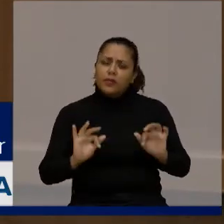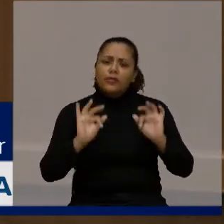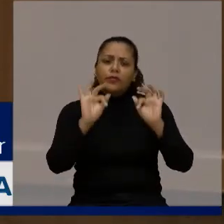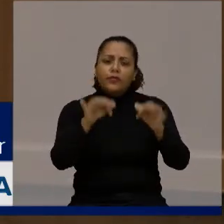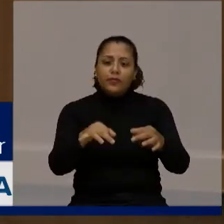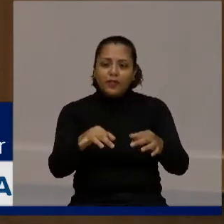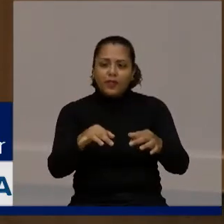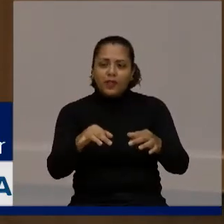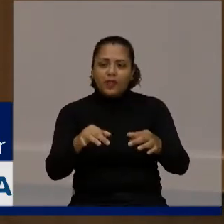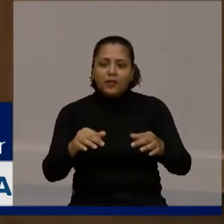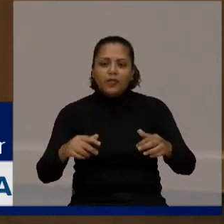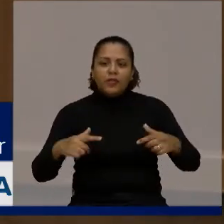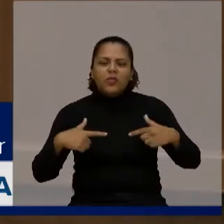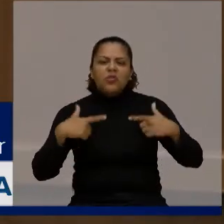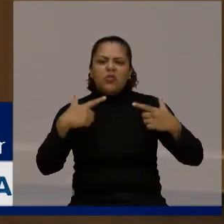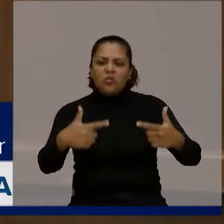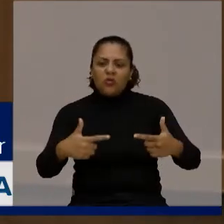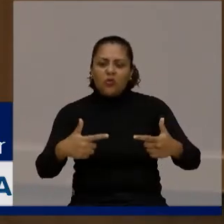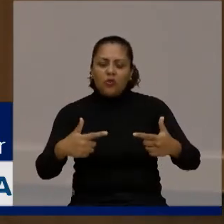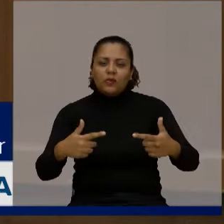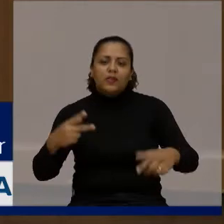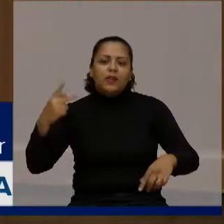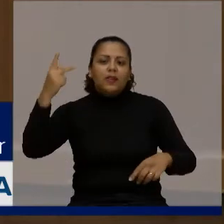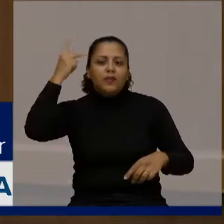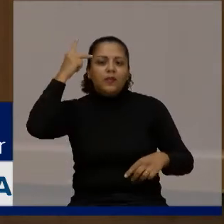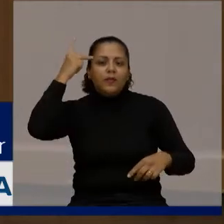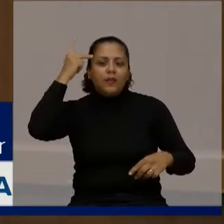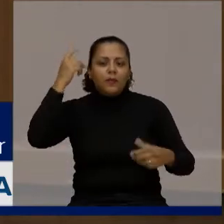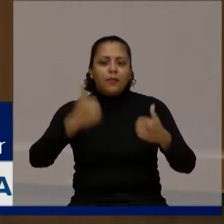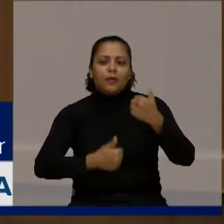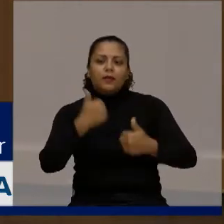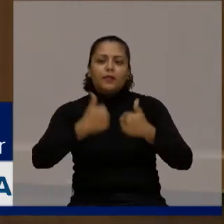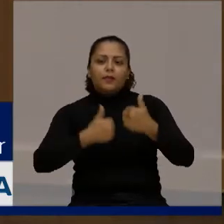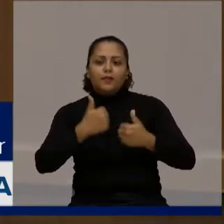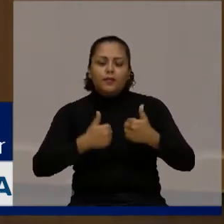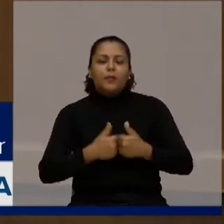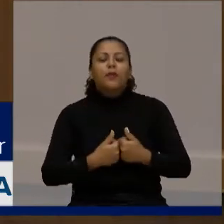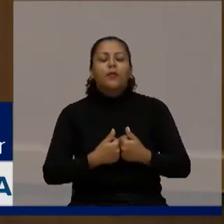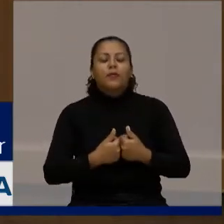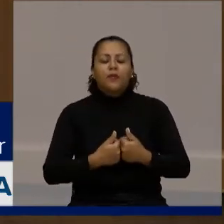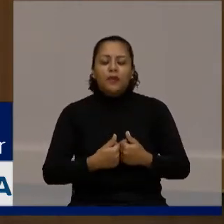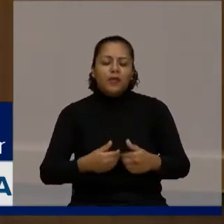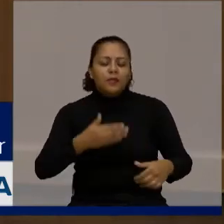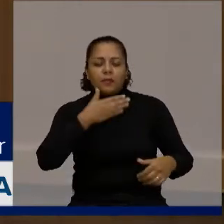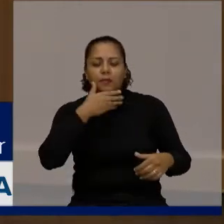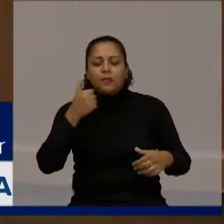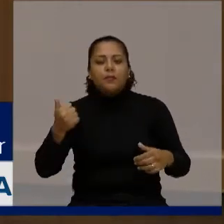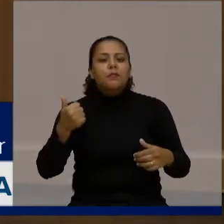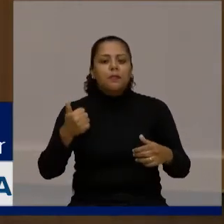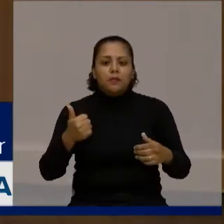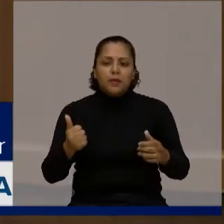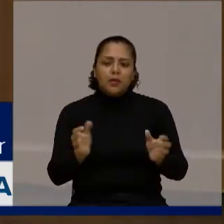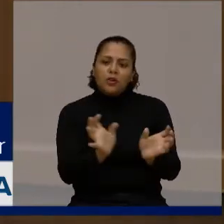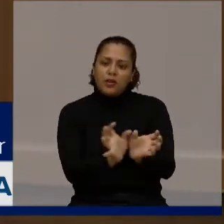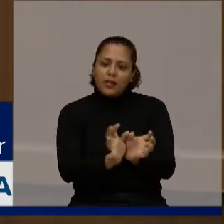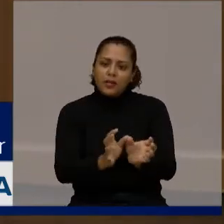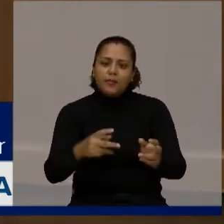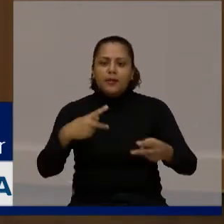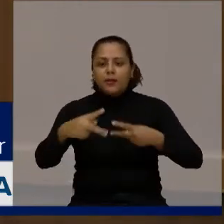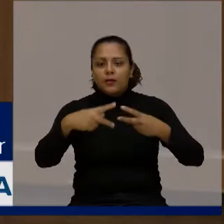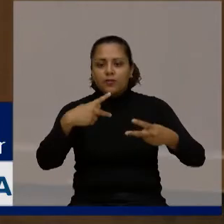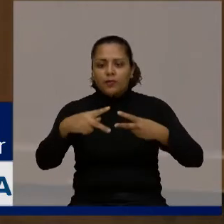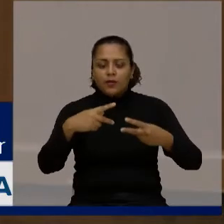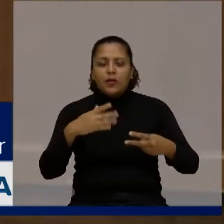Paulo no Morumbi, naquele que foi um dos melhores times do São José. Jogou por 96 vezes com a camisa do São José,